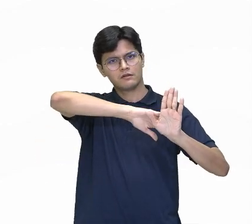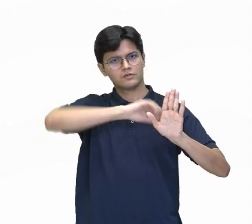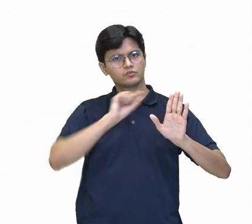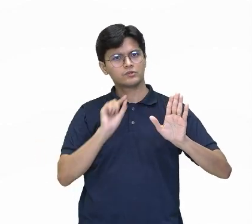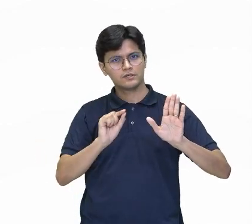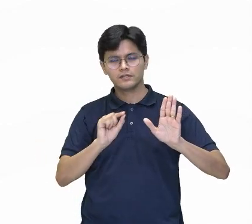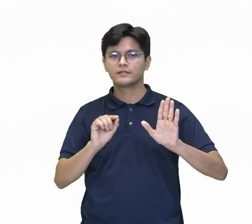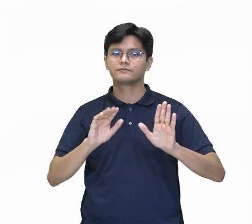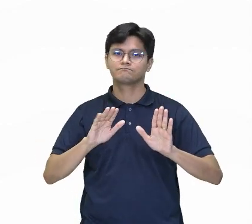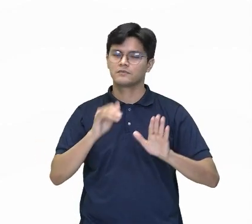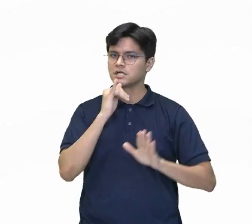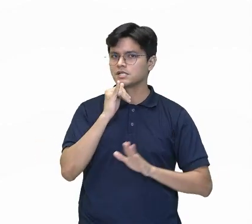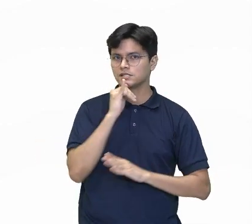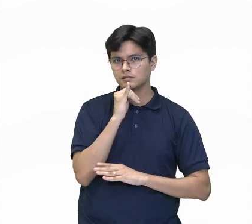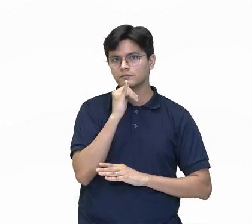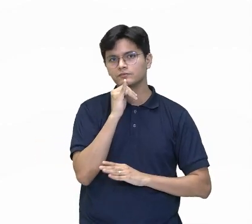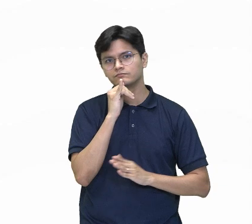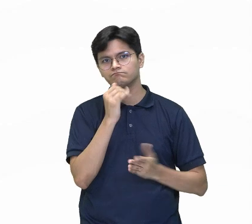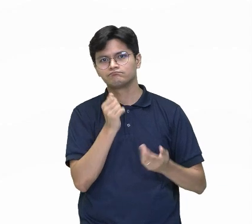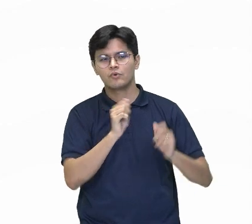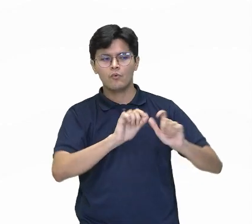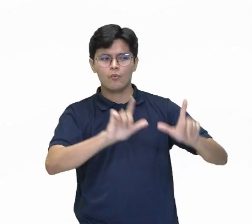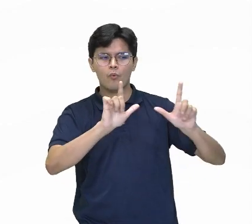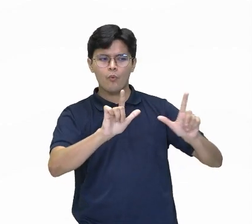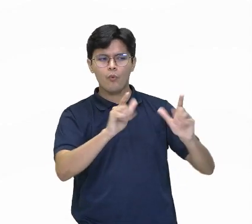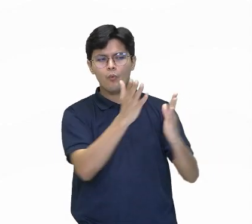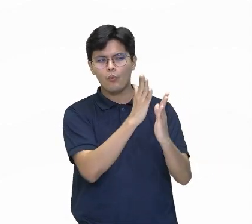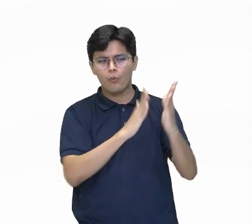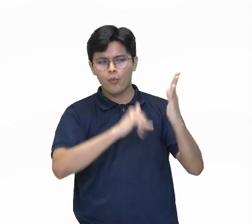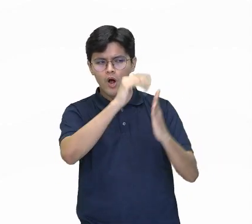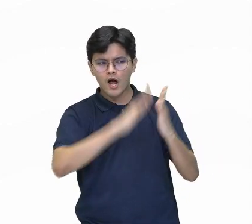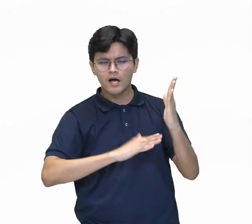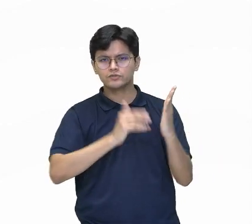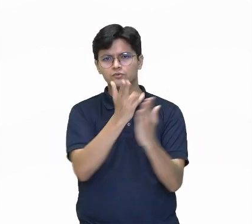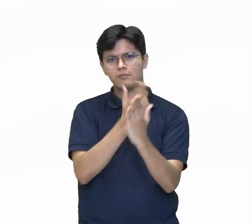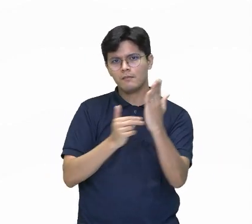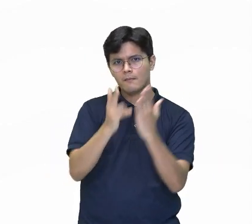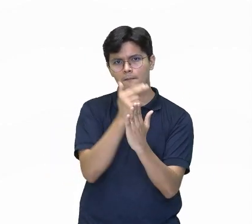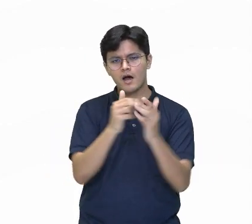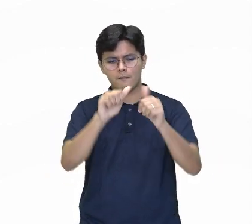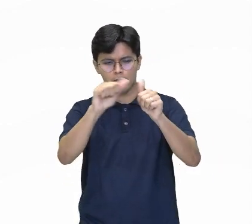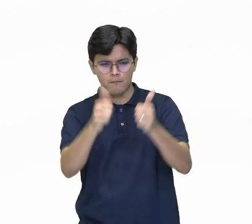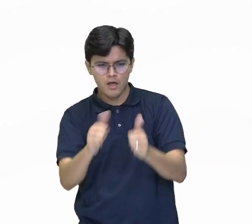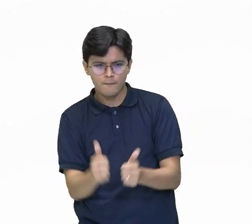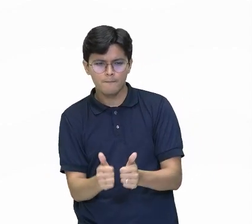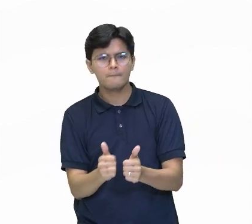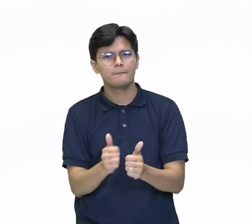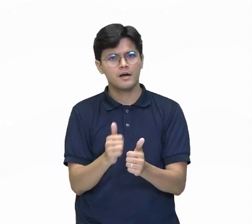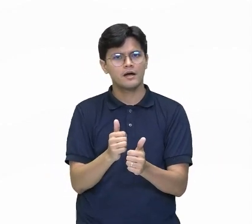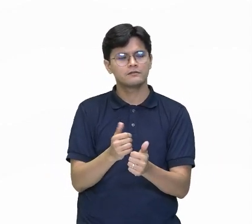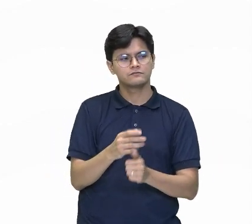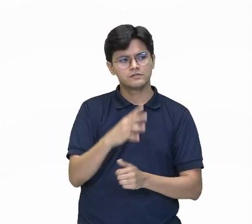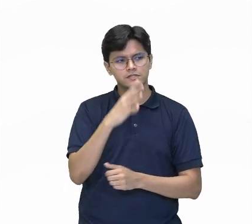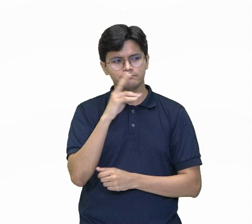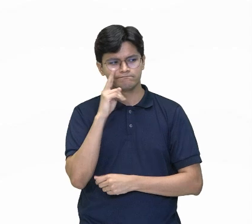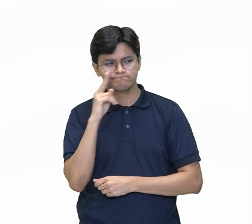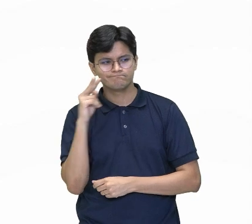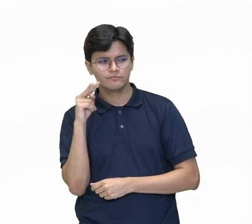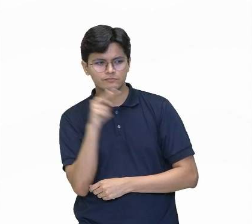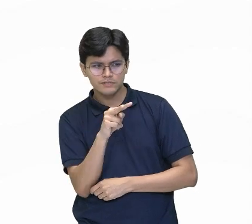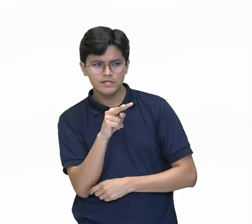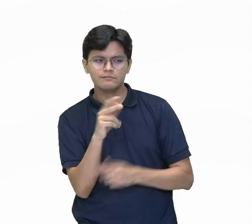obra de arte, você a contempla, você, né, se você não tiver um olhar sensível para aquela